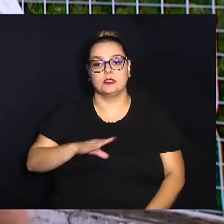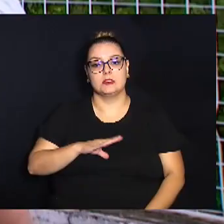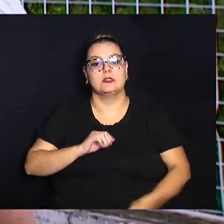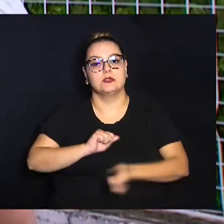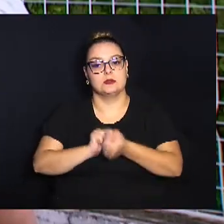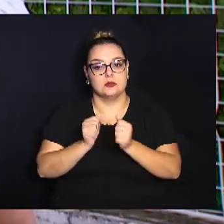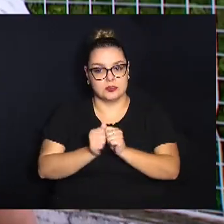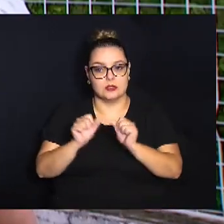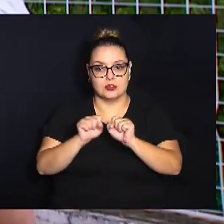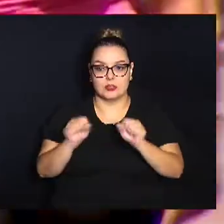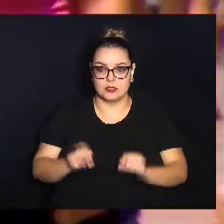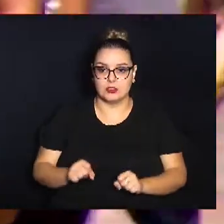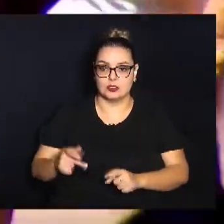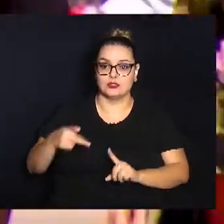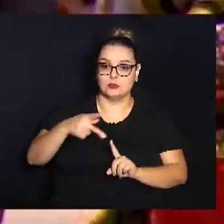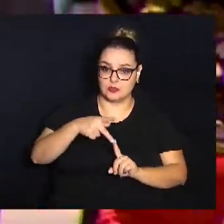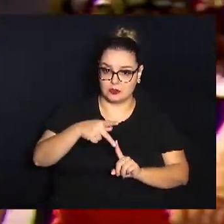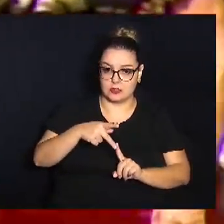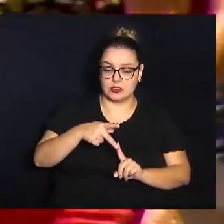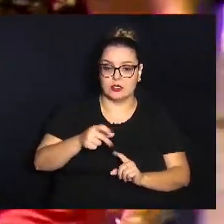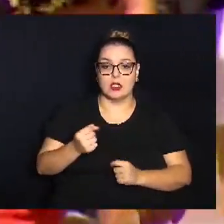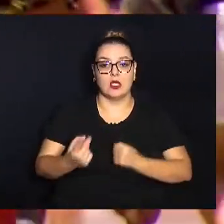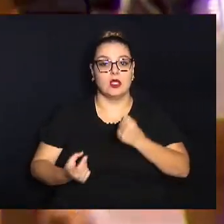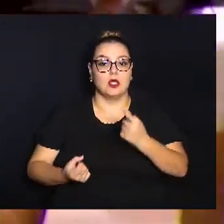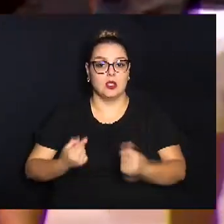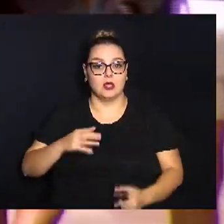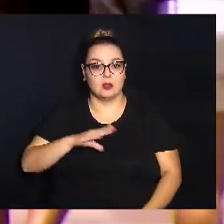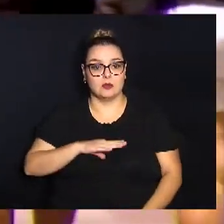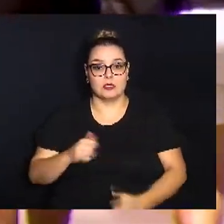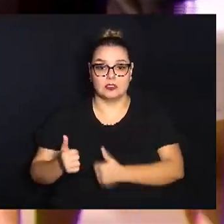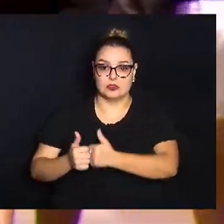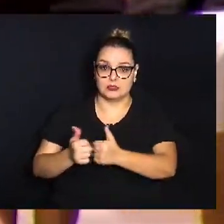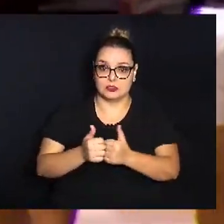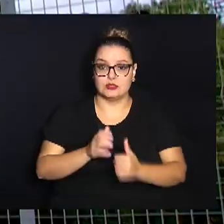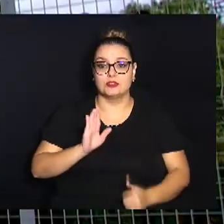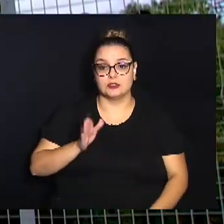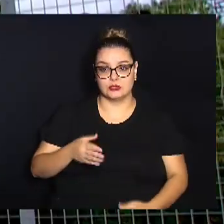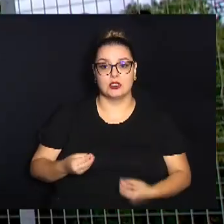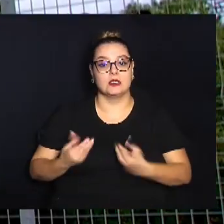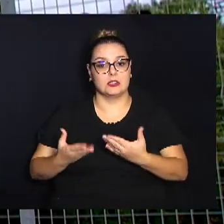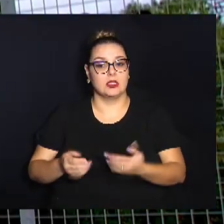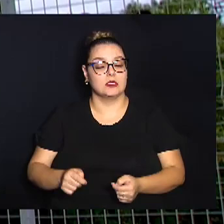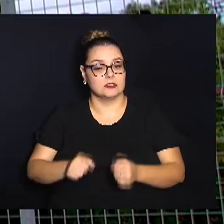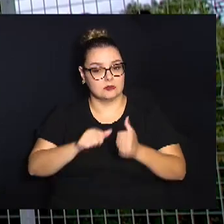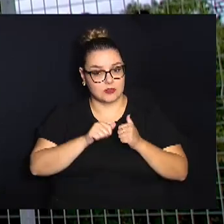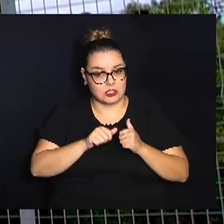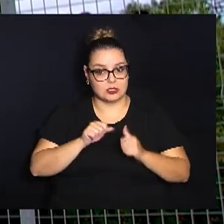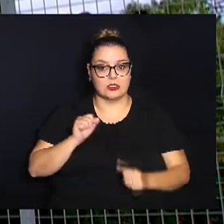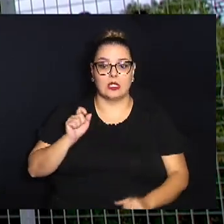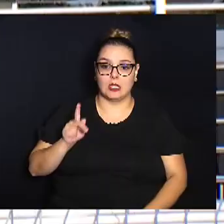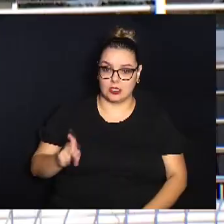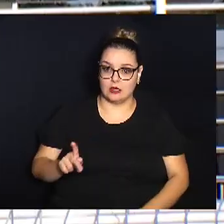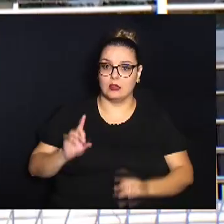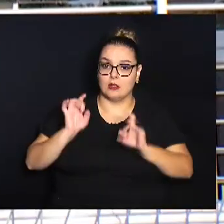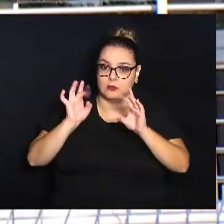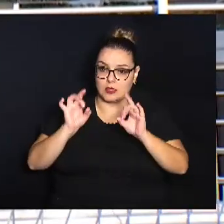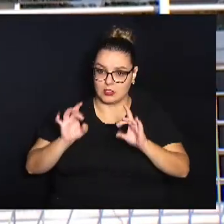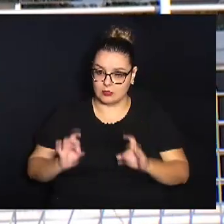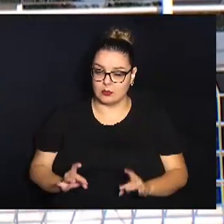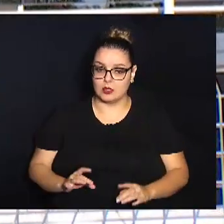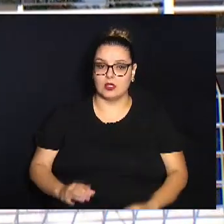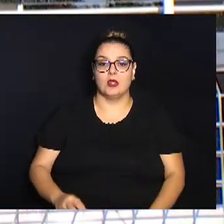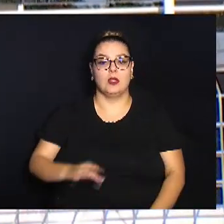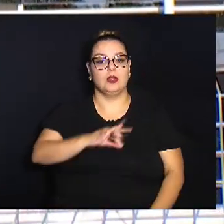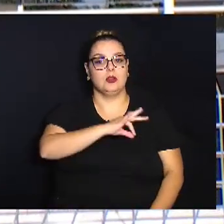seu sistema de previdência. Algumas cidades vizinhas já concedem esse benefício da aposentadoria especial a seus